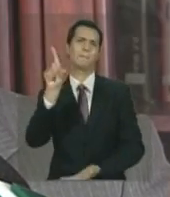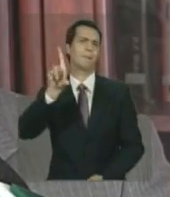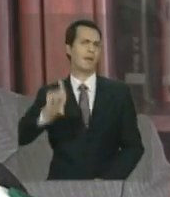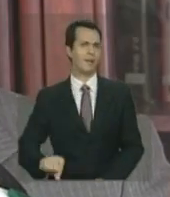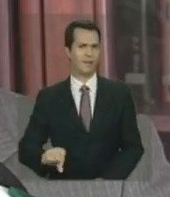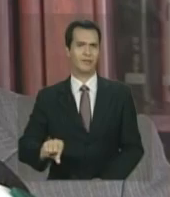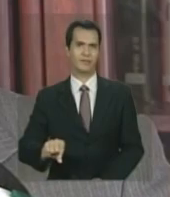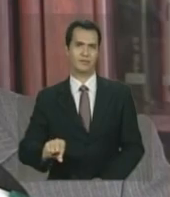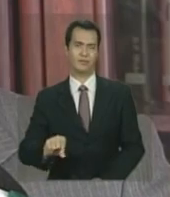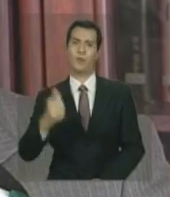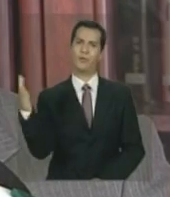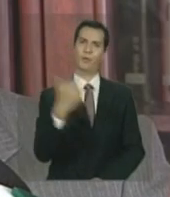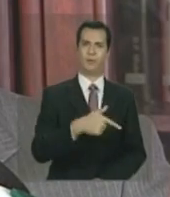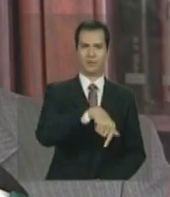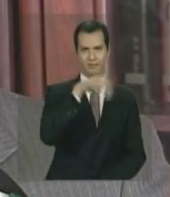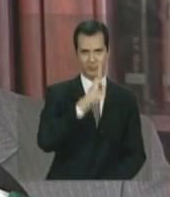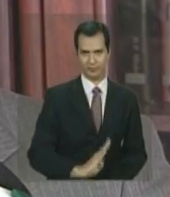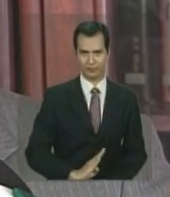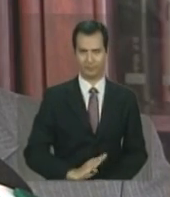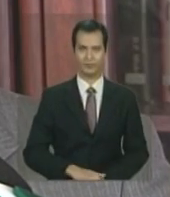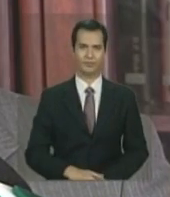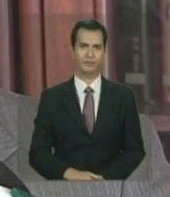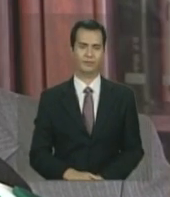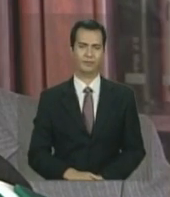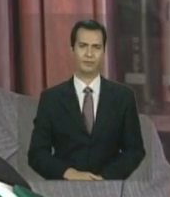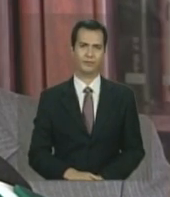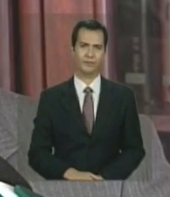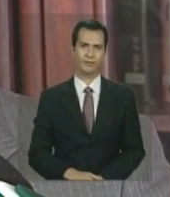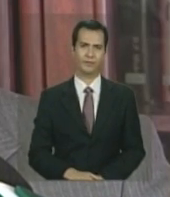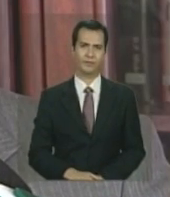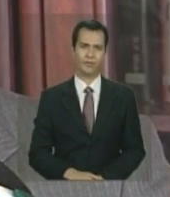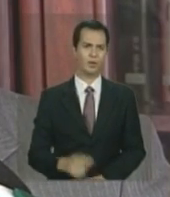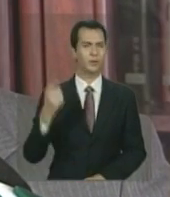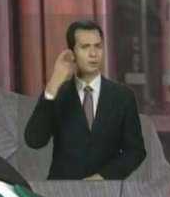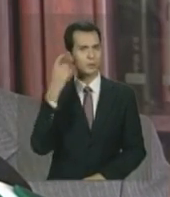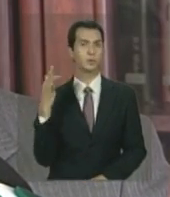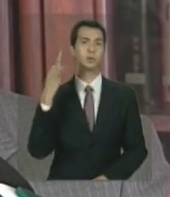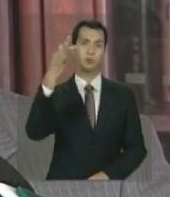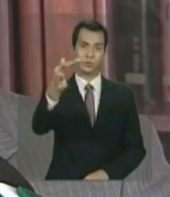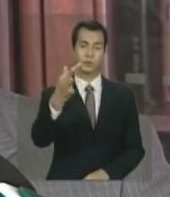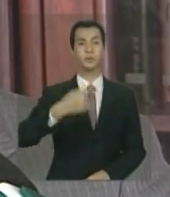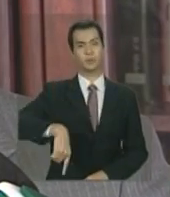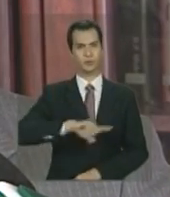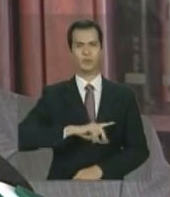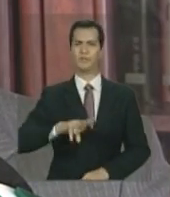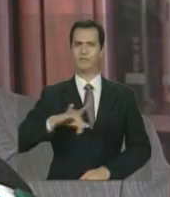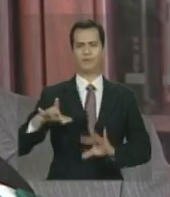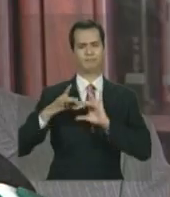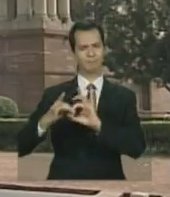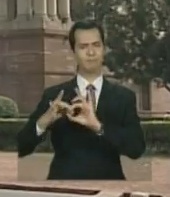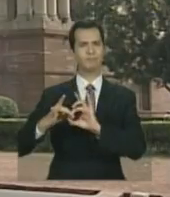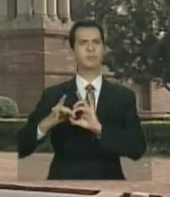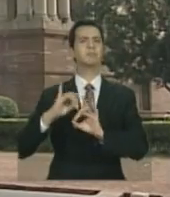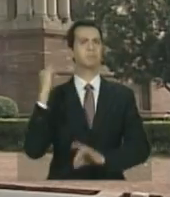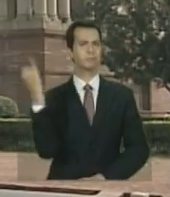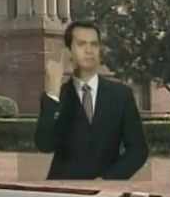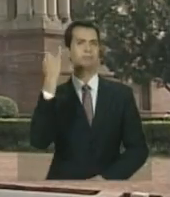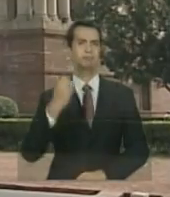em futuro nós vamos fazer uma parceria bem grande, bem importante.